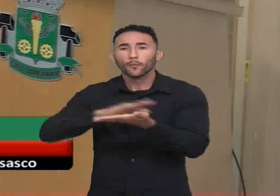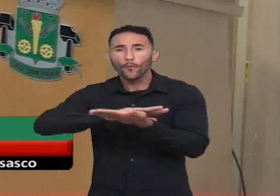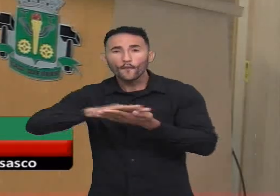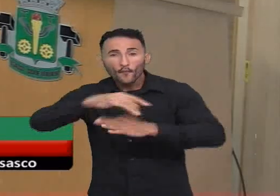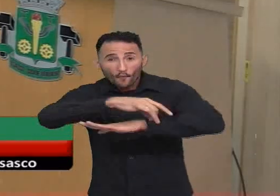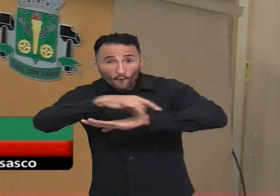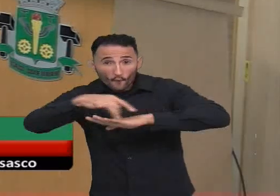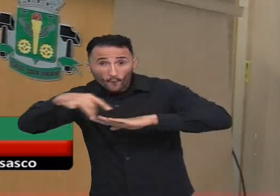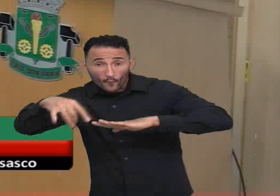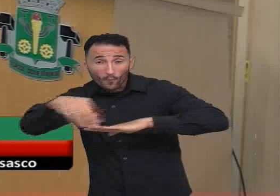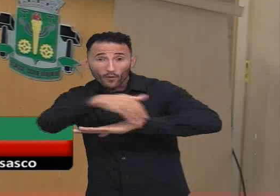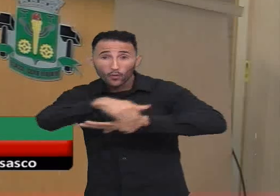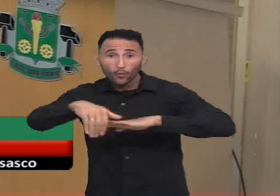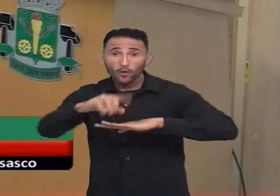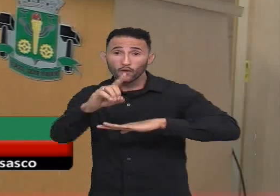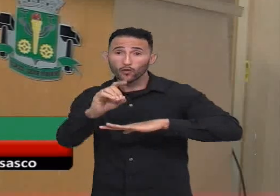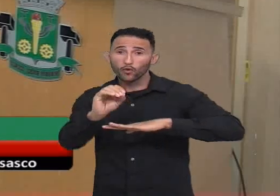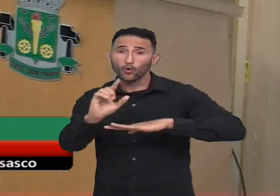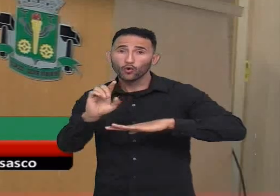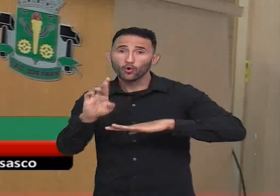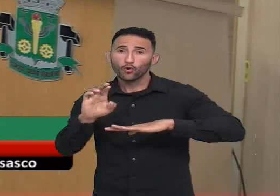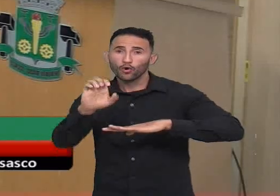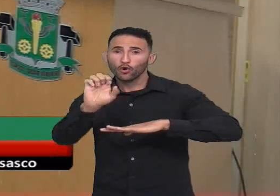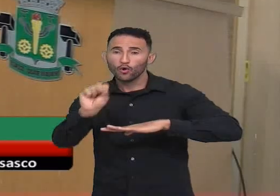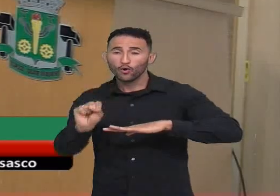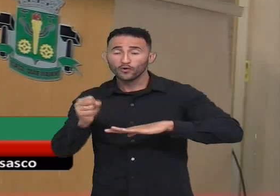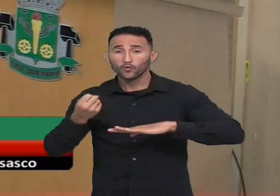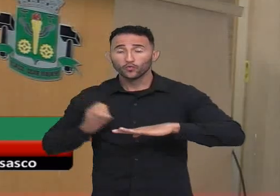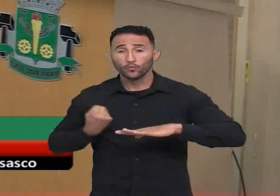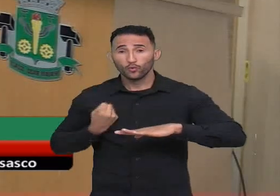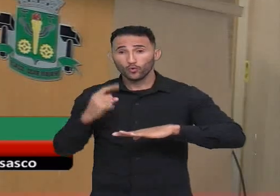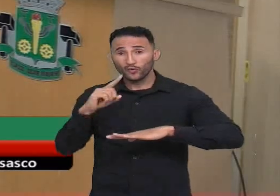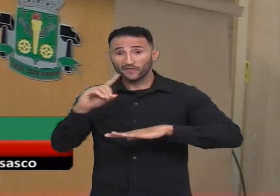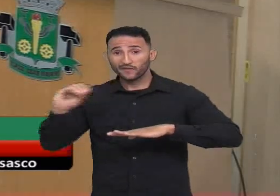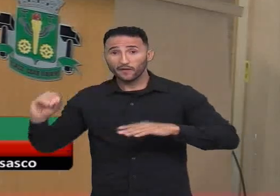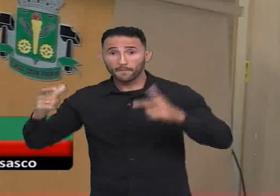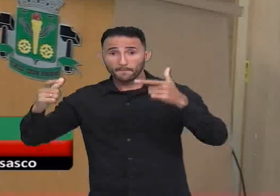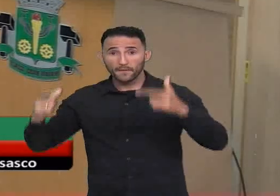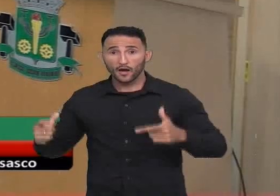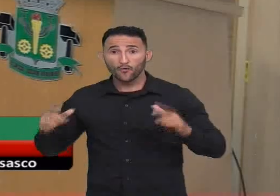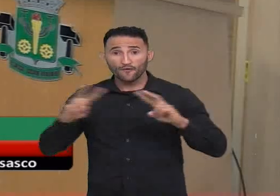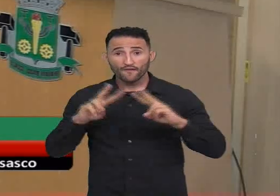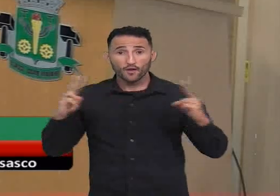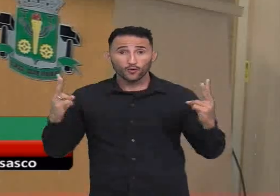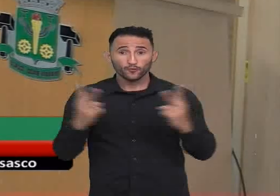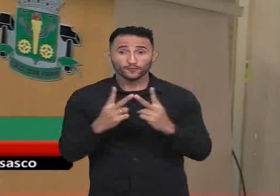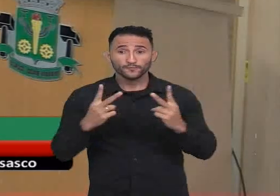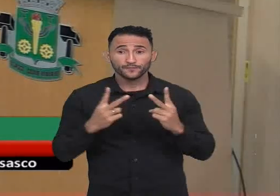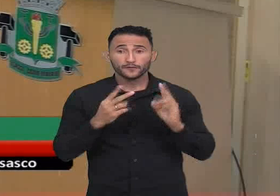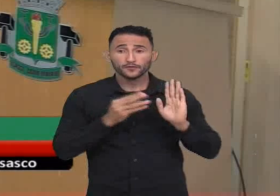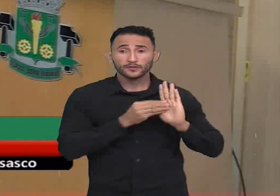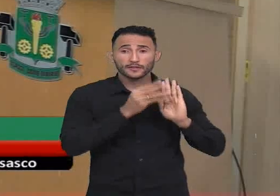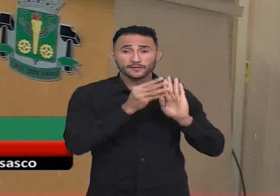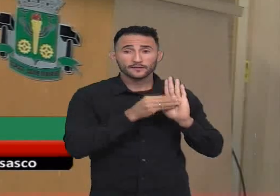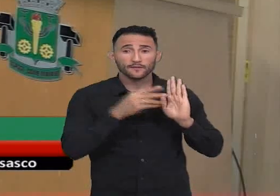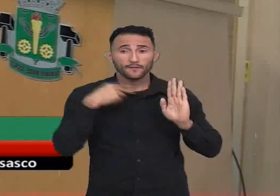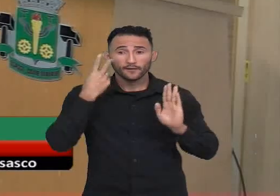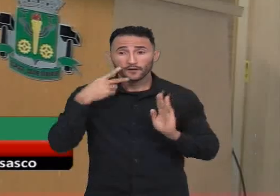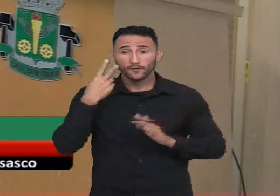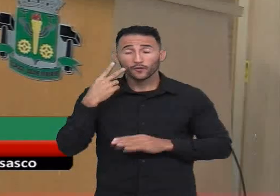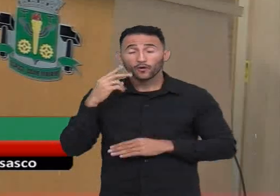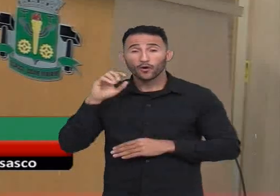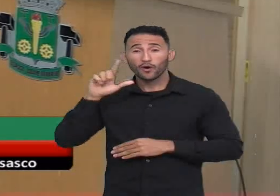asfáltico da rua Dolores Lupiano Moioli, número 100, no bairro Veloso. Indicação do nobre